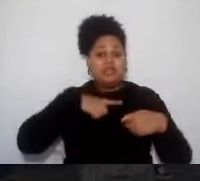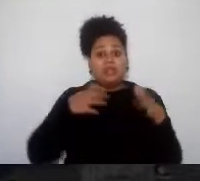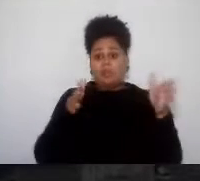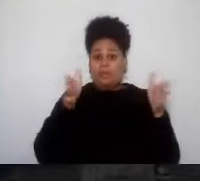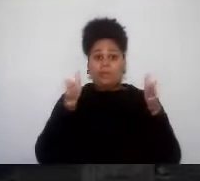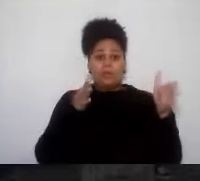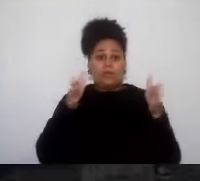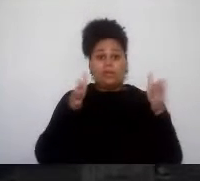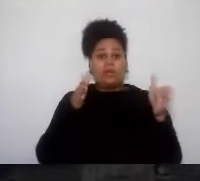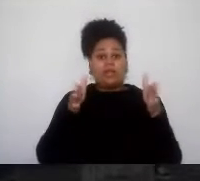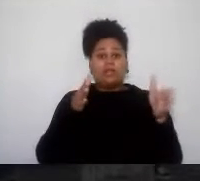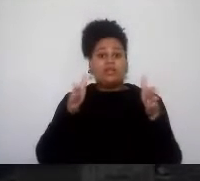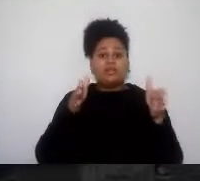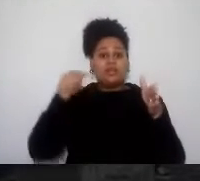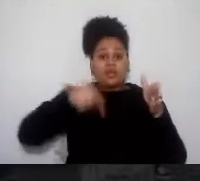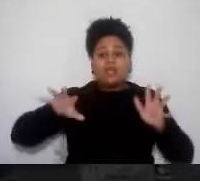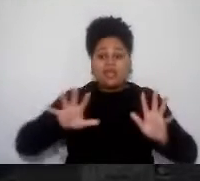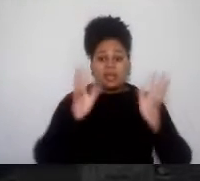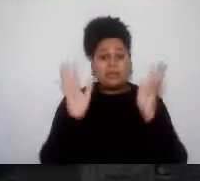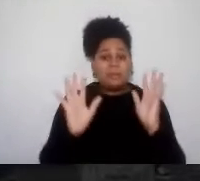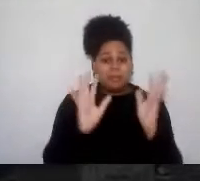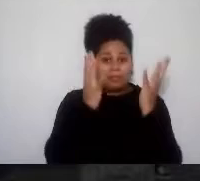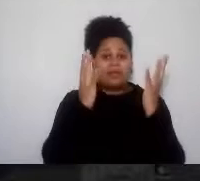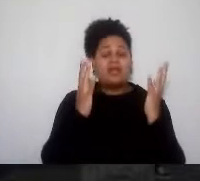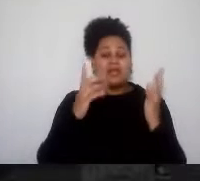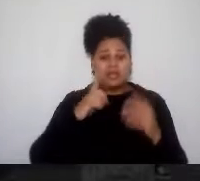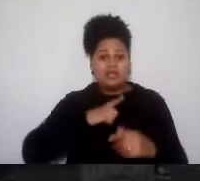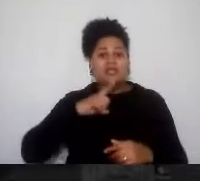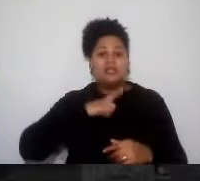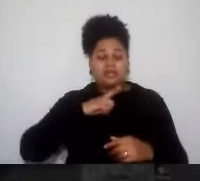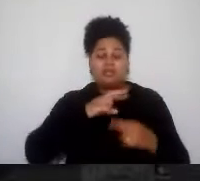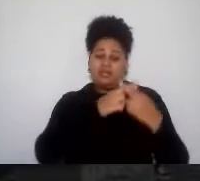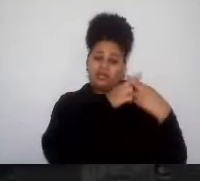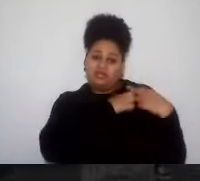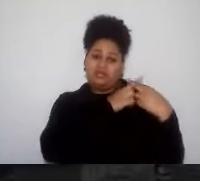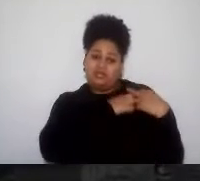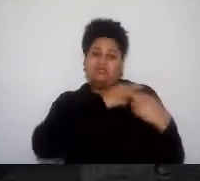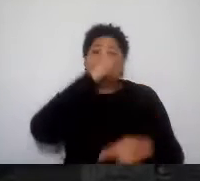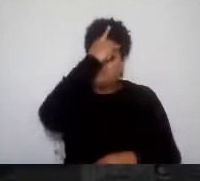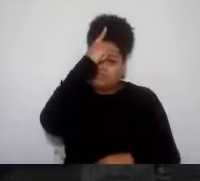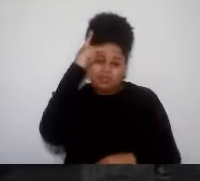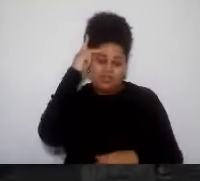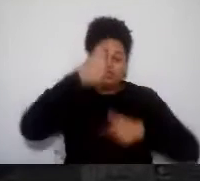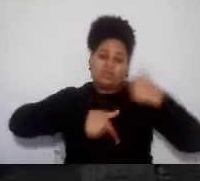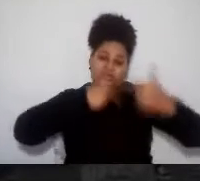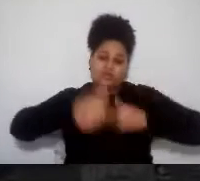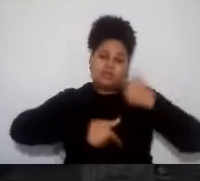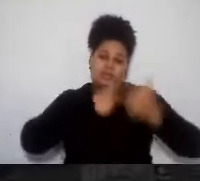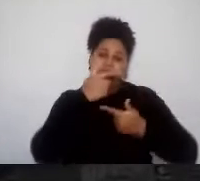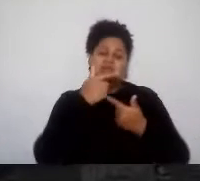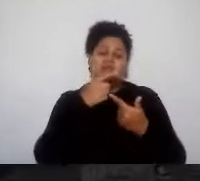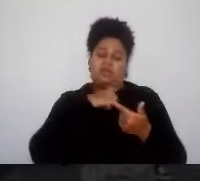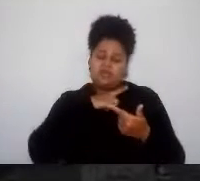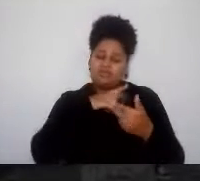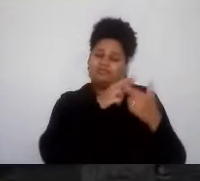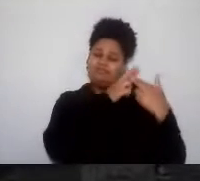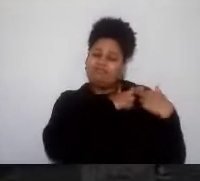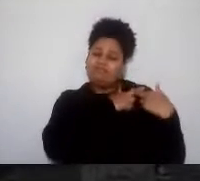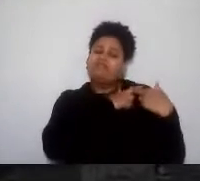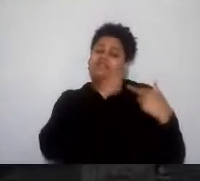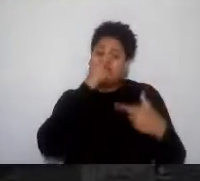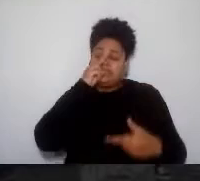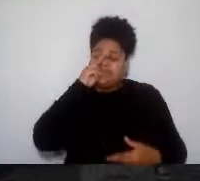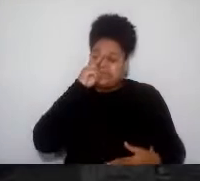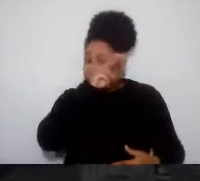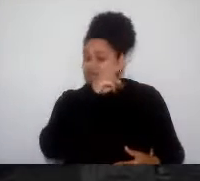graves responsabilidades dos trabalhadores na situação atual do Brasil. Parabéns,